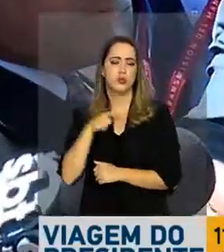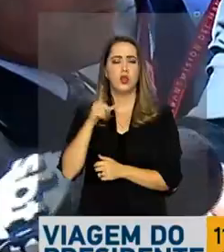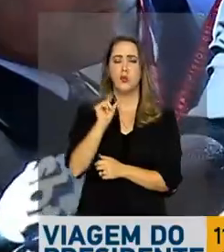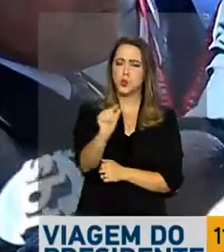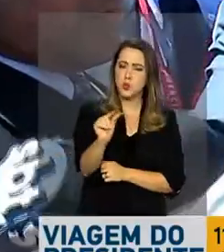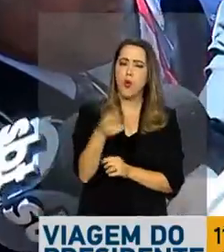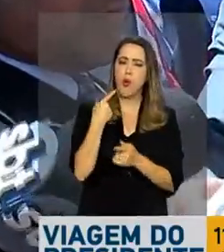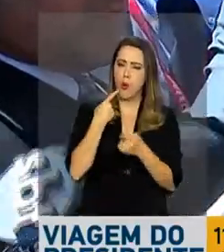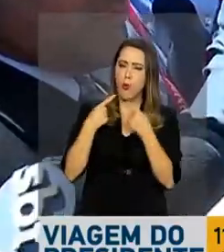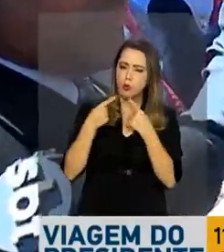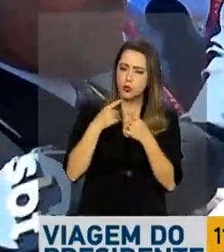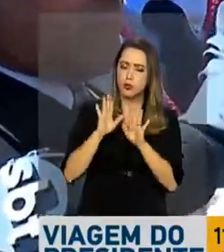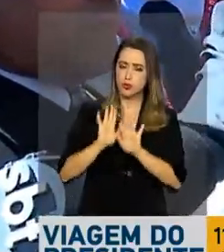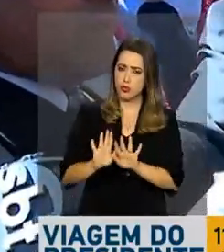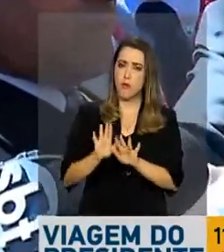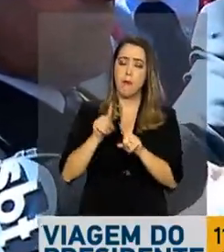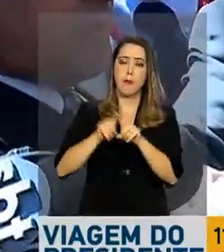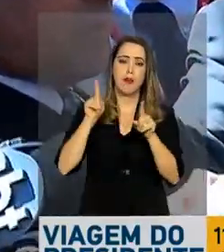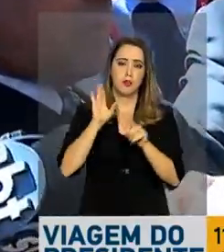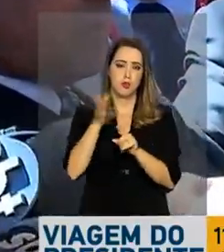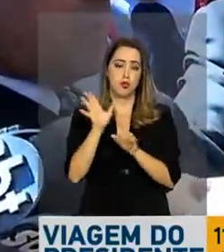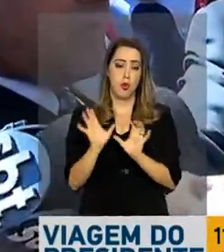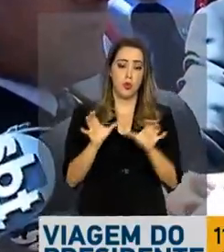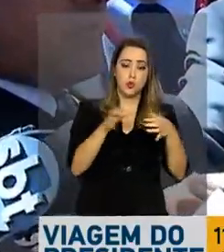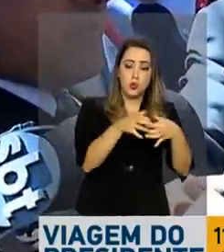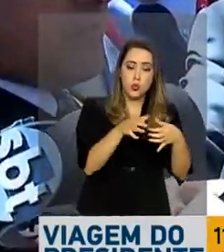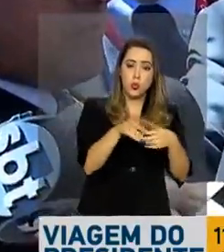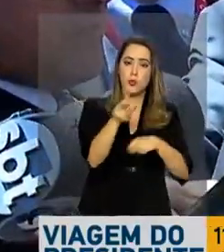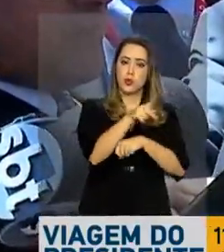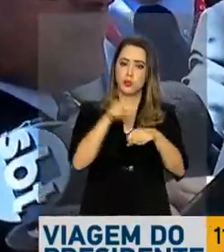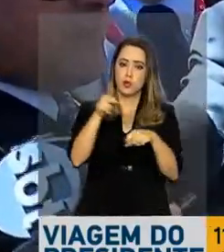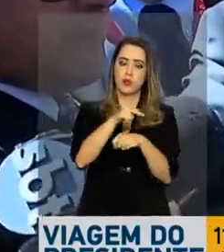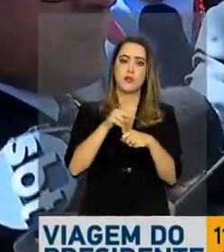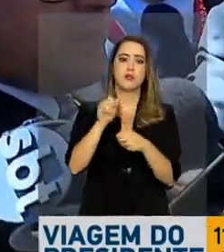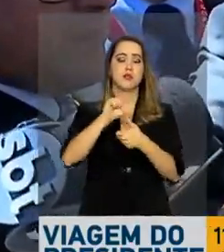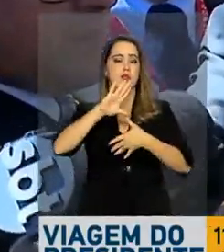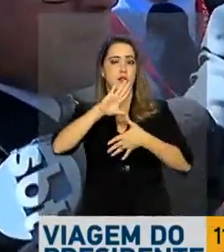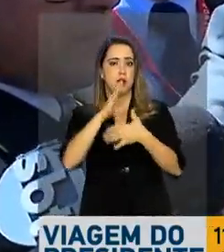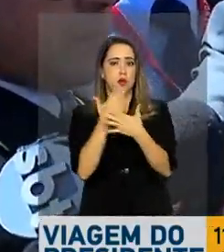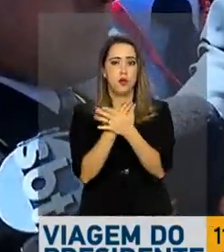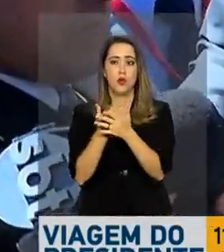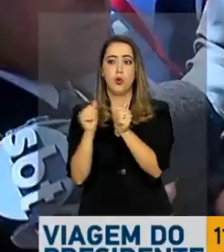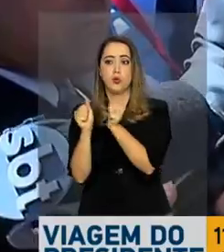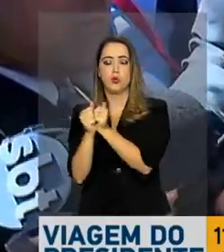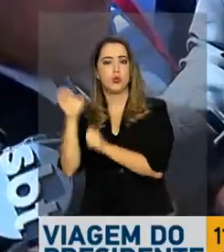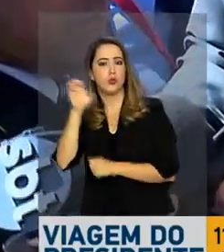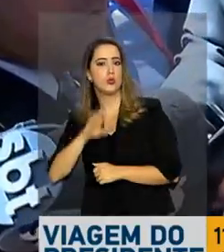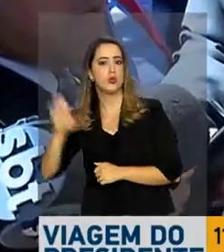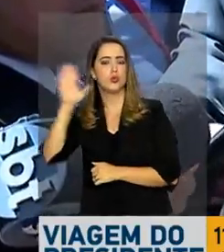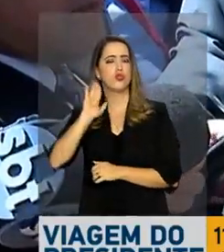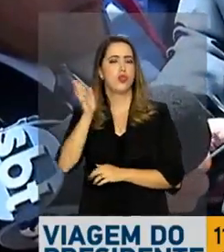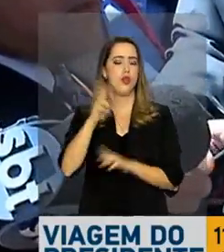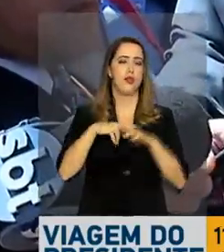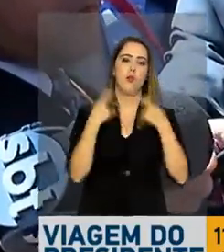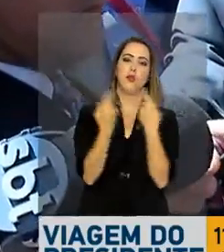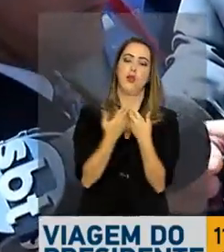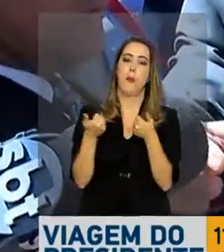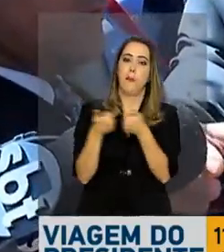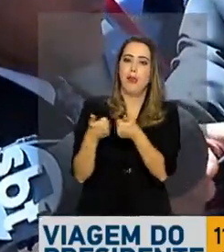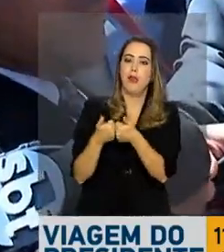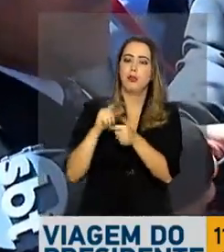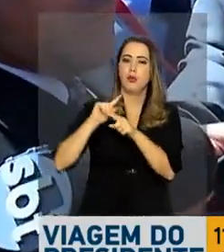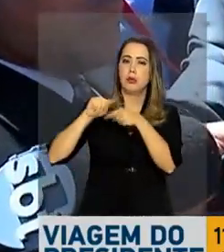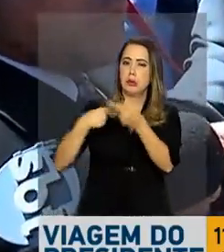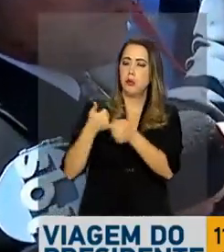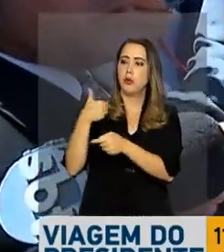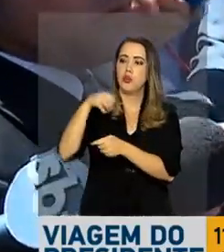ainda resolver, mas os chanceleres da União Europeia e do Mercosul vão se reunir muito proximamente. Eu acho que depois de